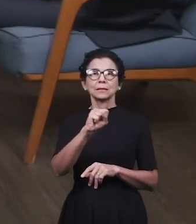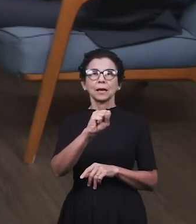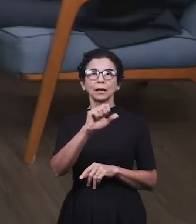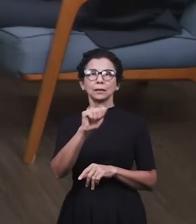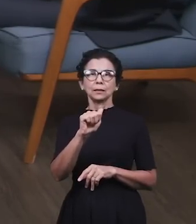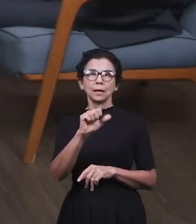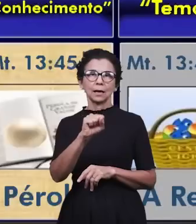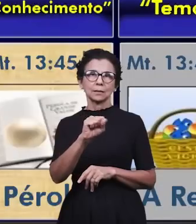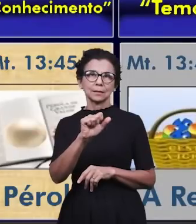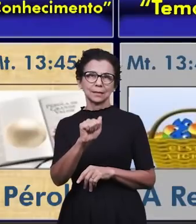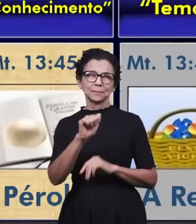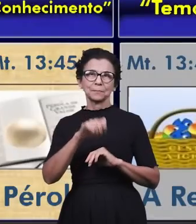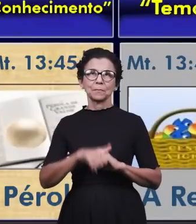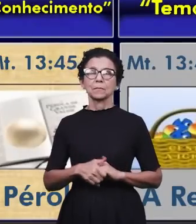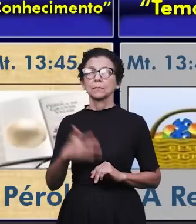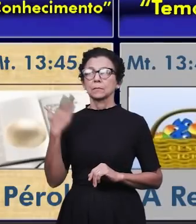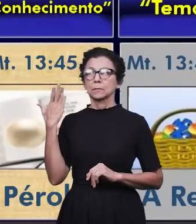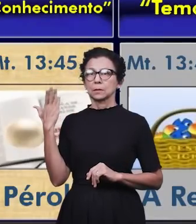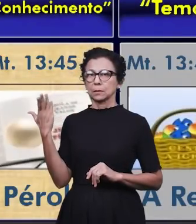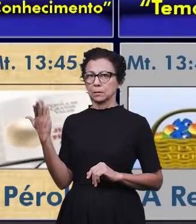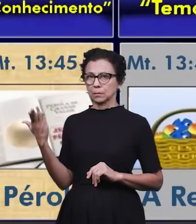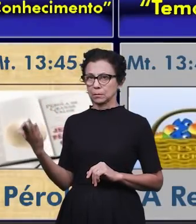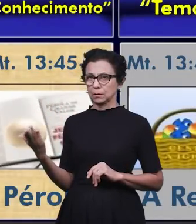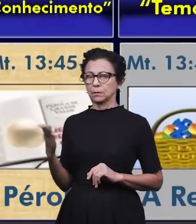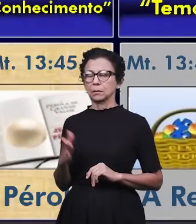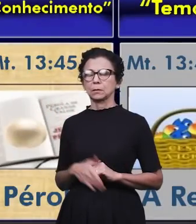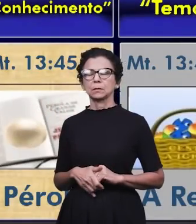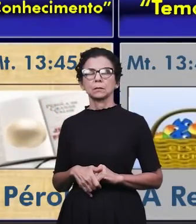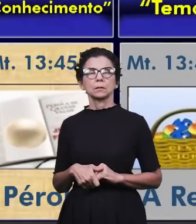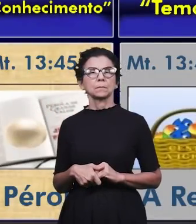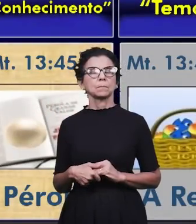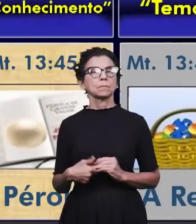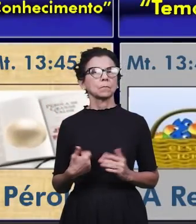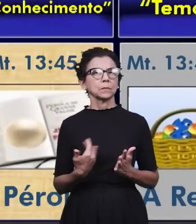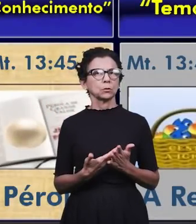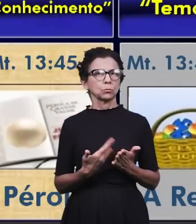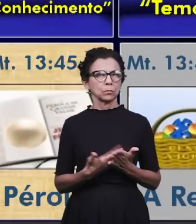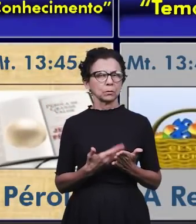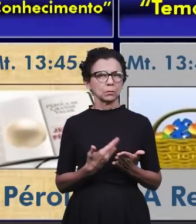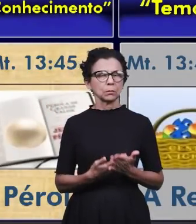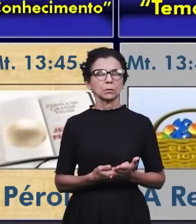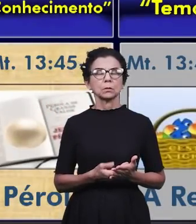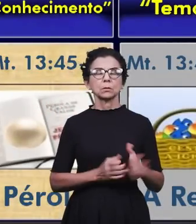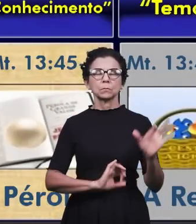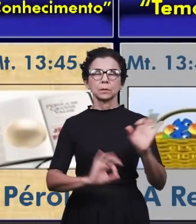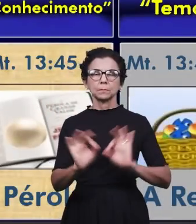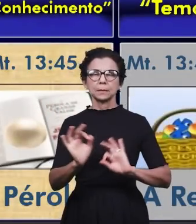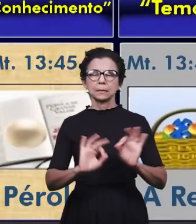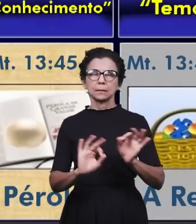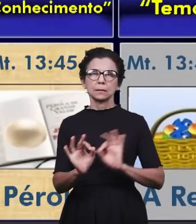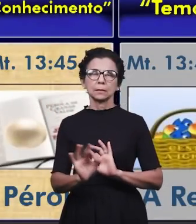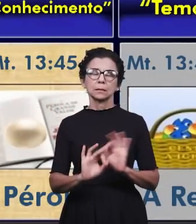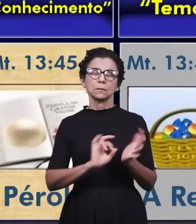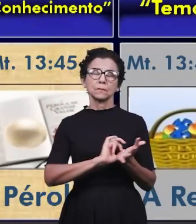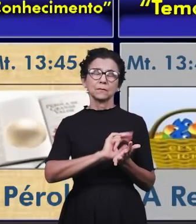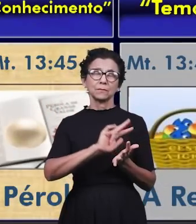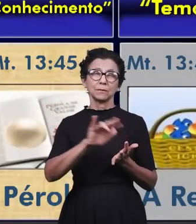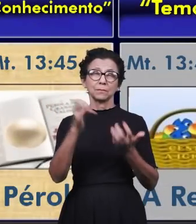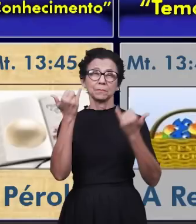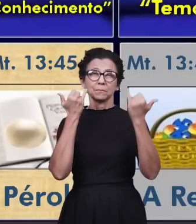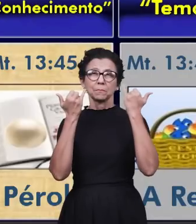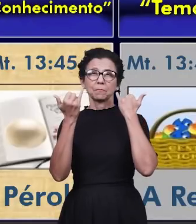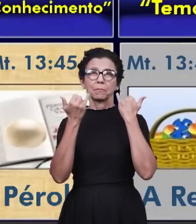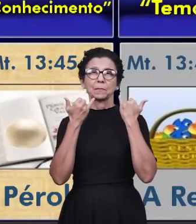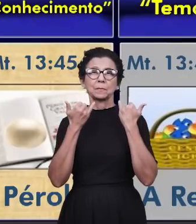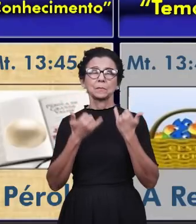agora, esse gráfico é um gráfico consolidado, né, das 7 cartas, onde há várias informações